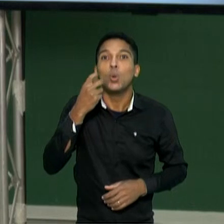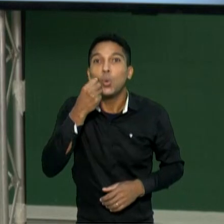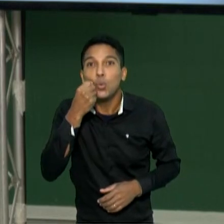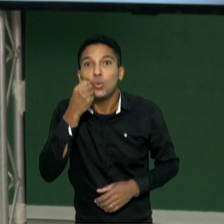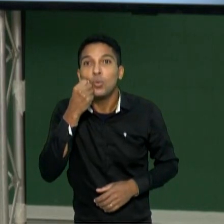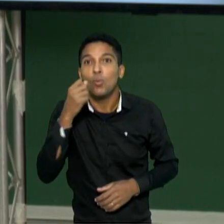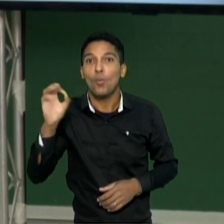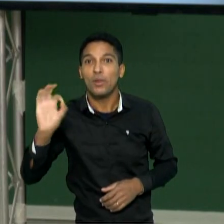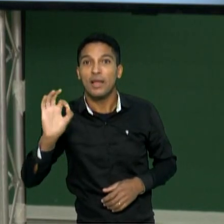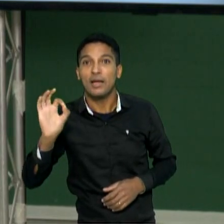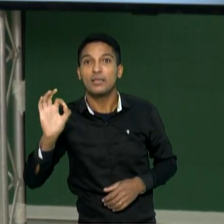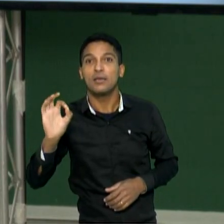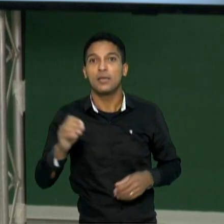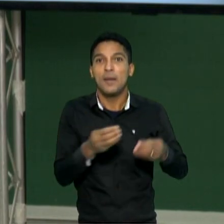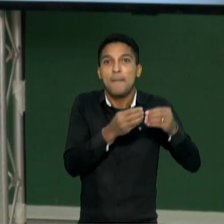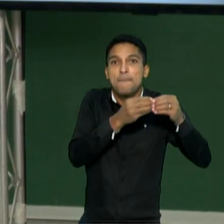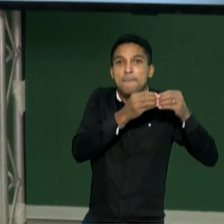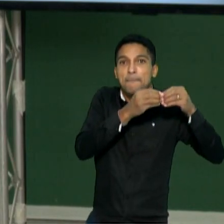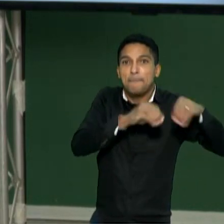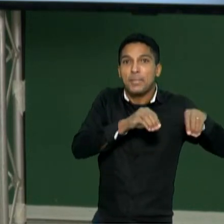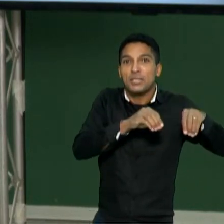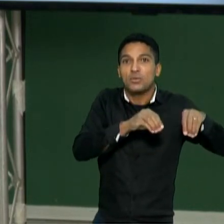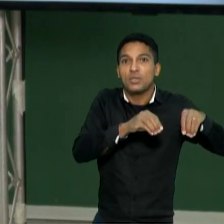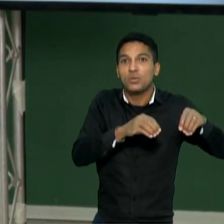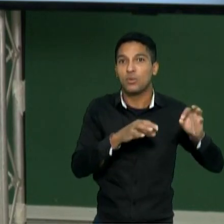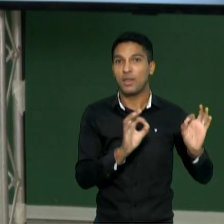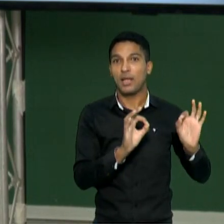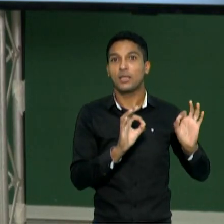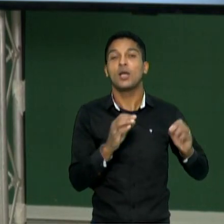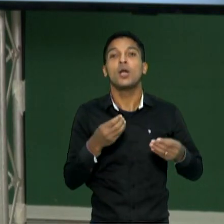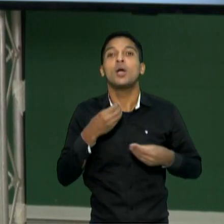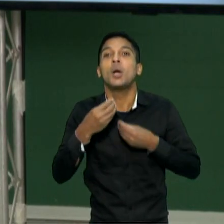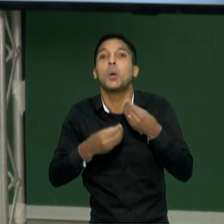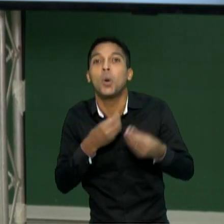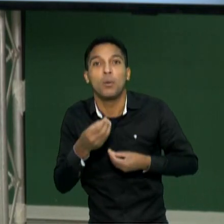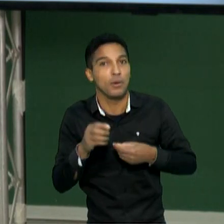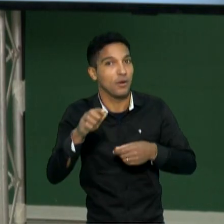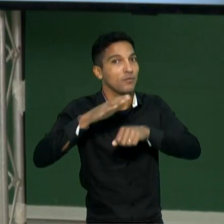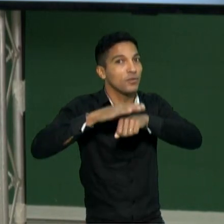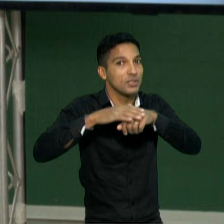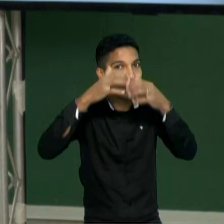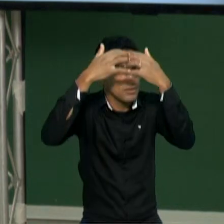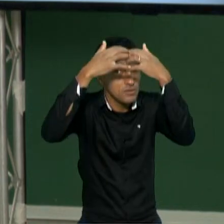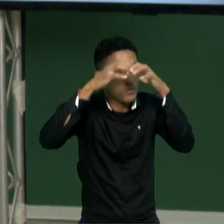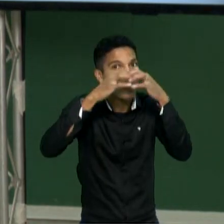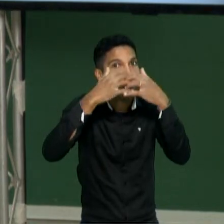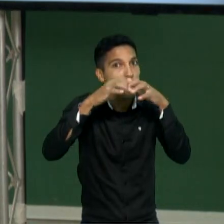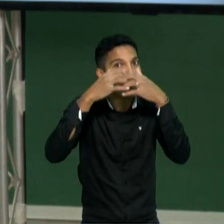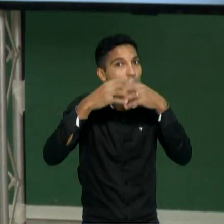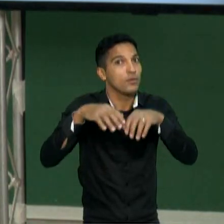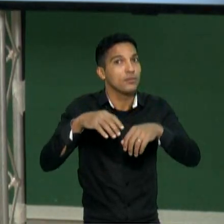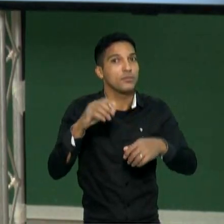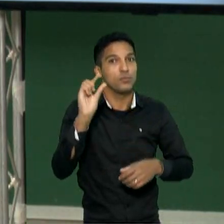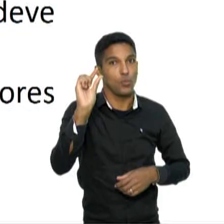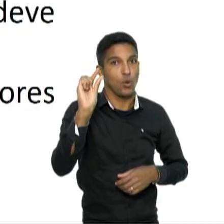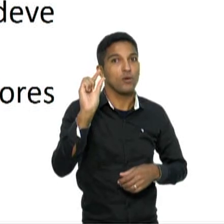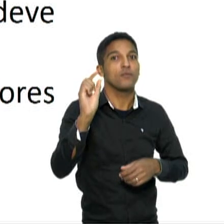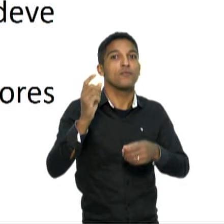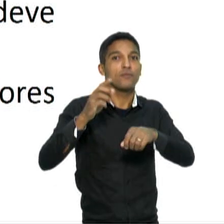lá o que é não ter lucro e nem prejuízo. Beleza? Já voltamos com a correção.